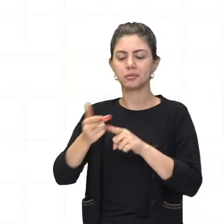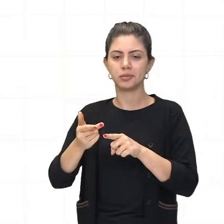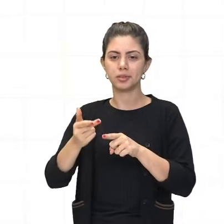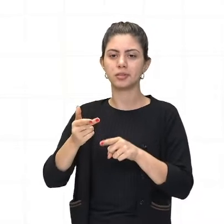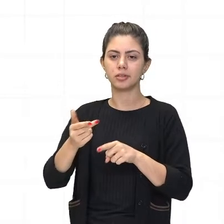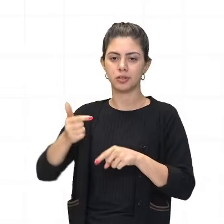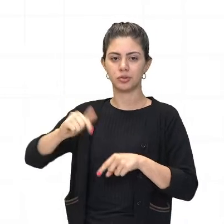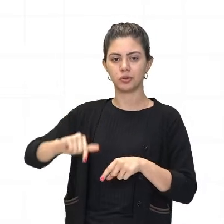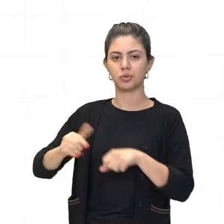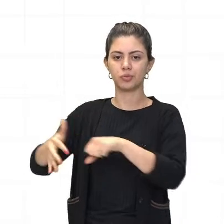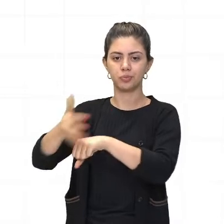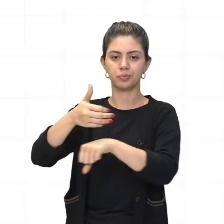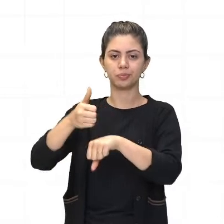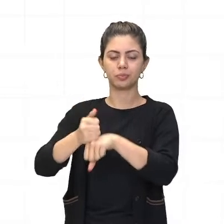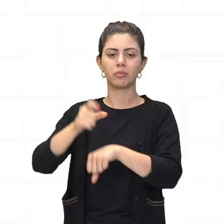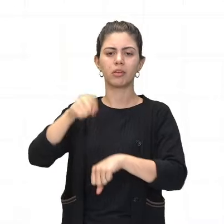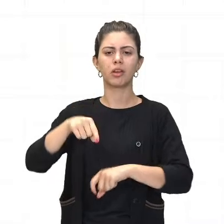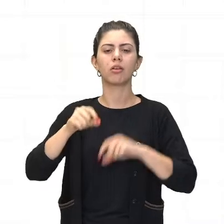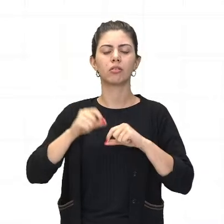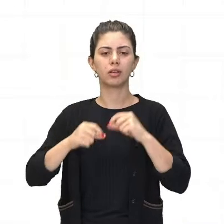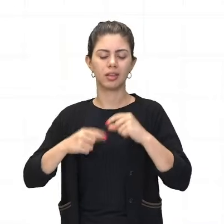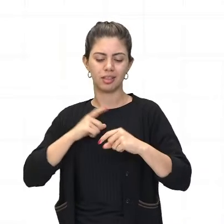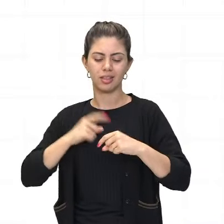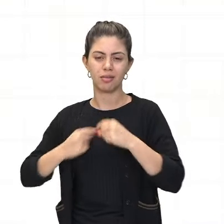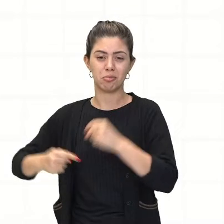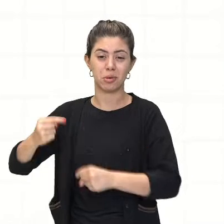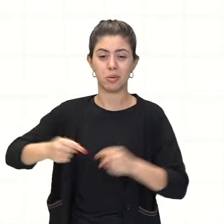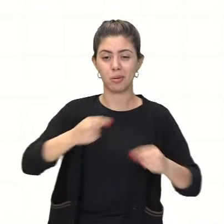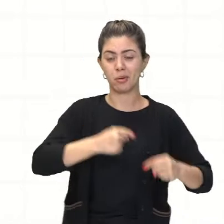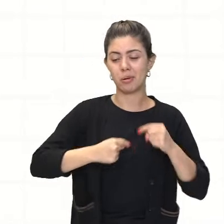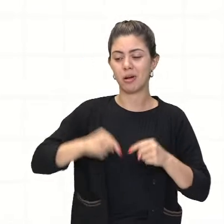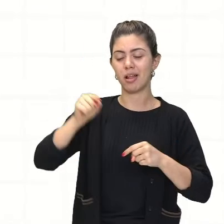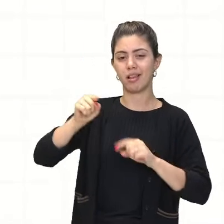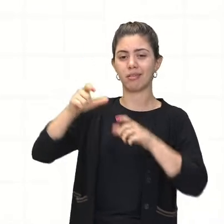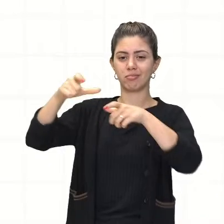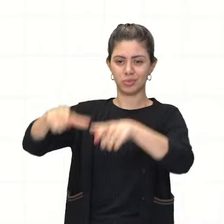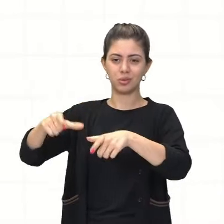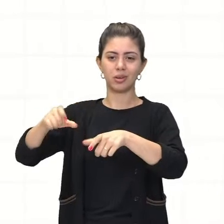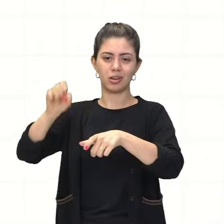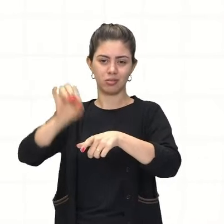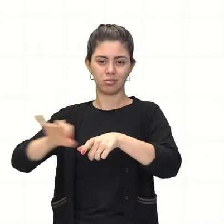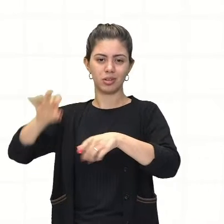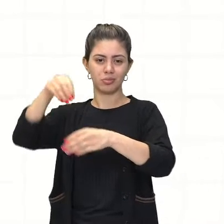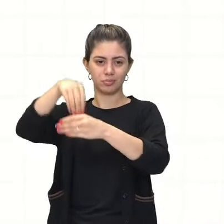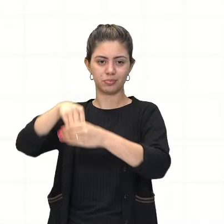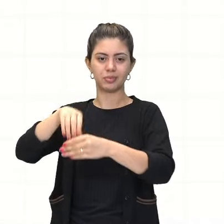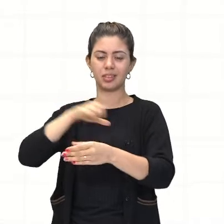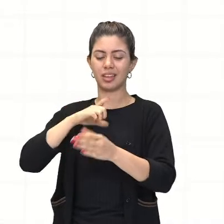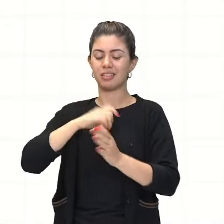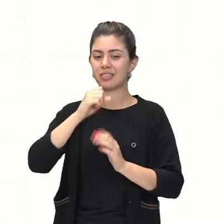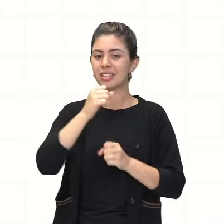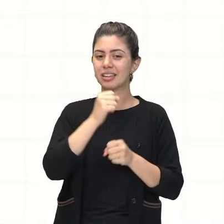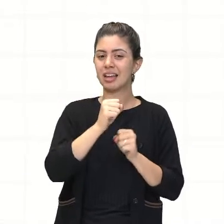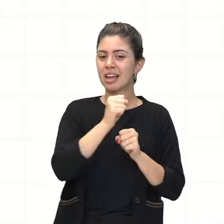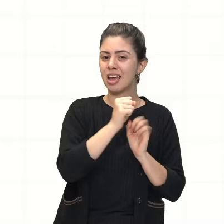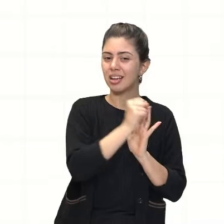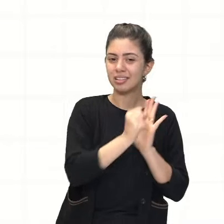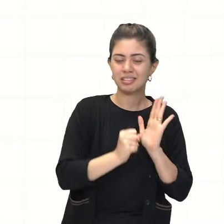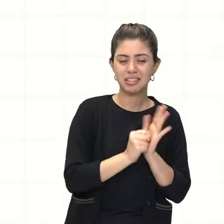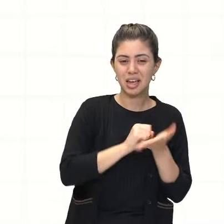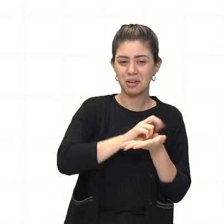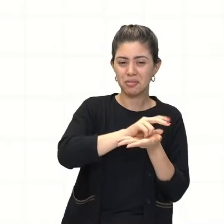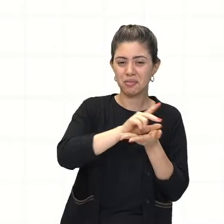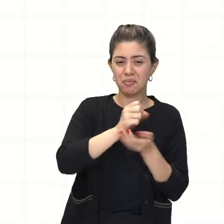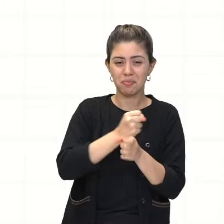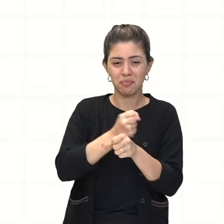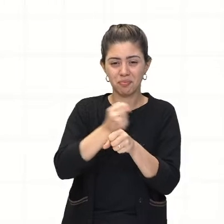um conjunto de conflitos que ocorreram na Península Ibérica ao longo de vários séculos, nos quais os